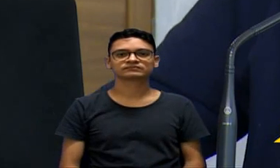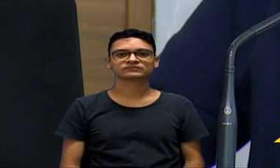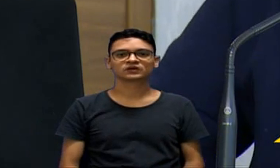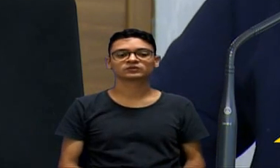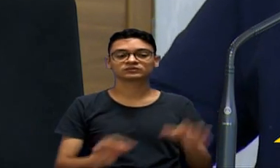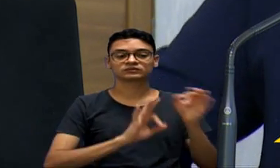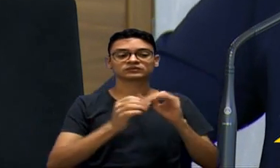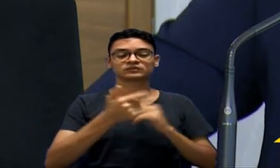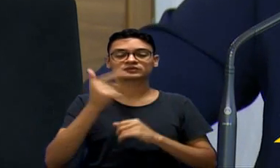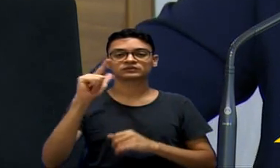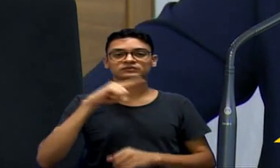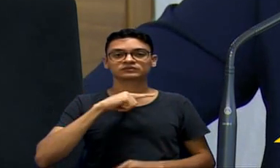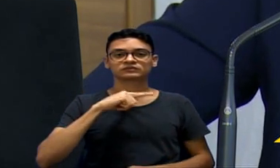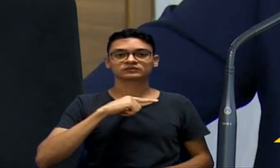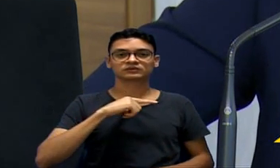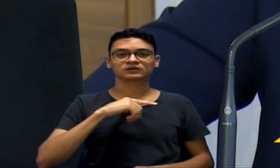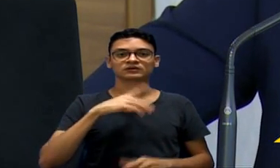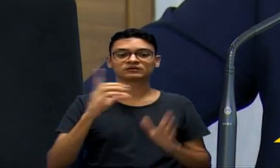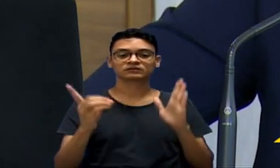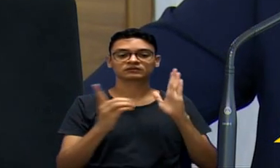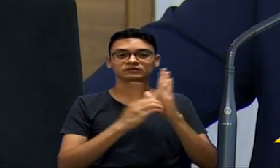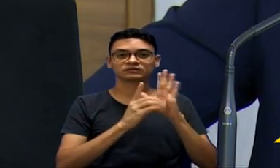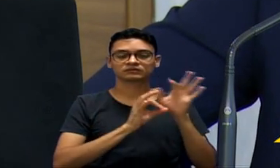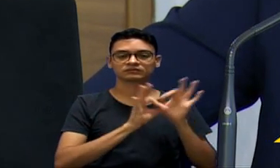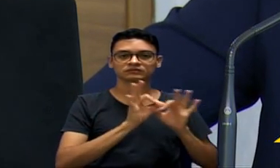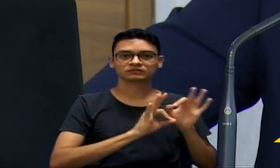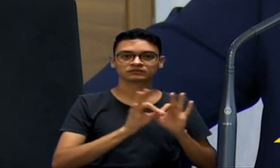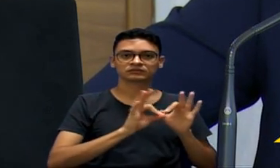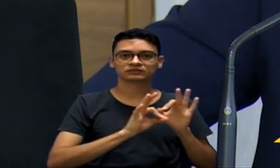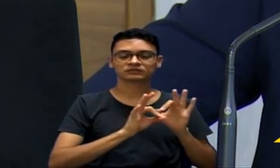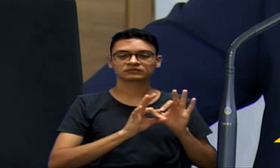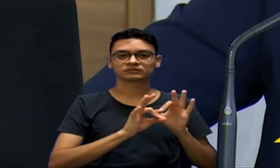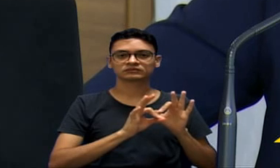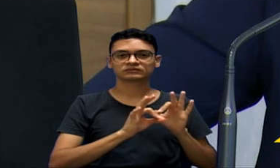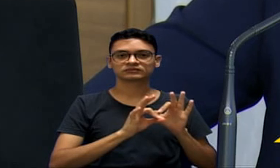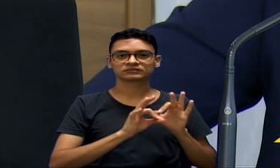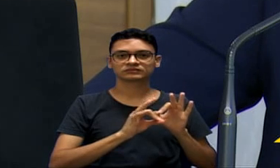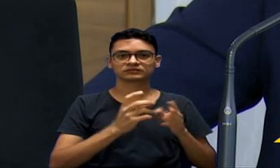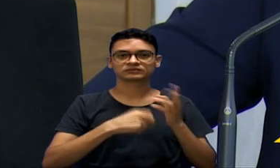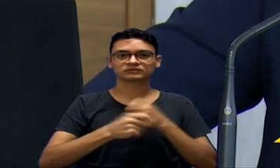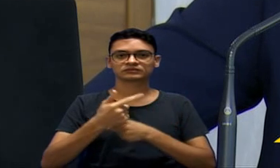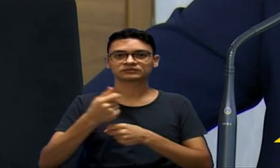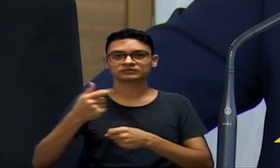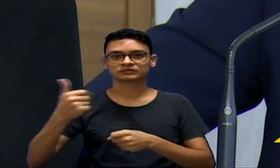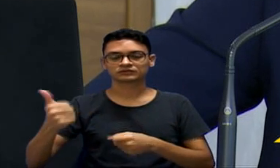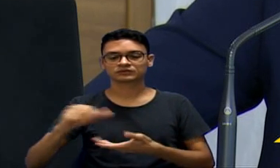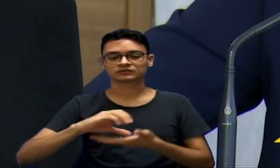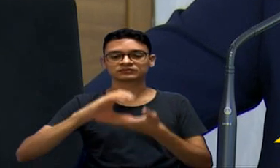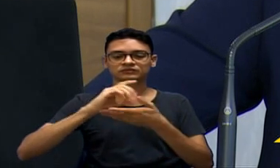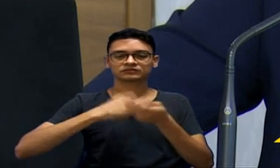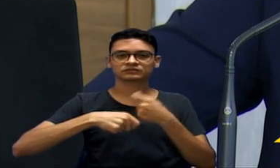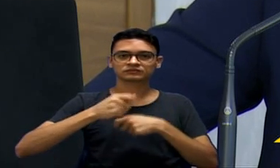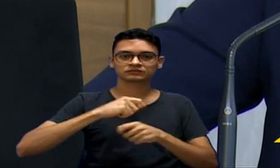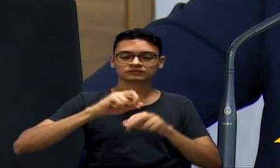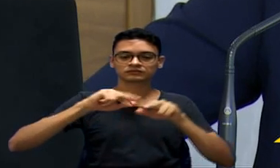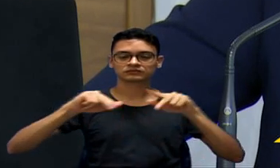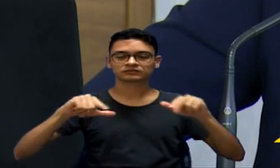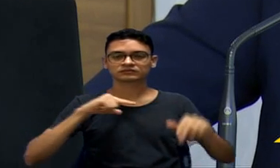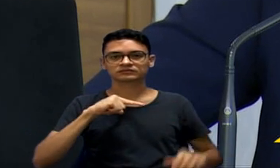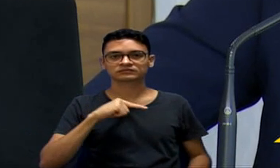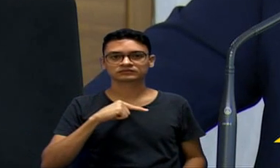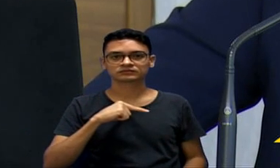próximo projeto, projeto de decreto legislativo 75/2021, da Comissão de Economia e Finanças, do Orçamento, pareceria